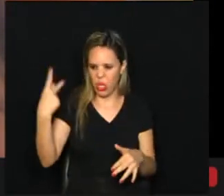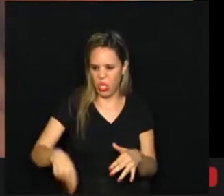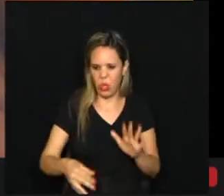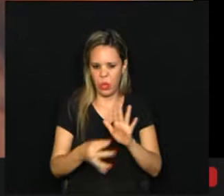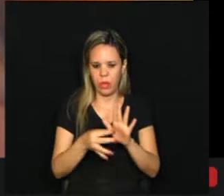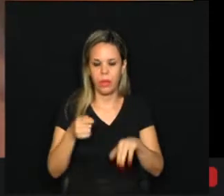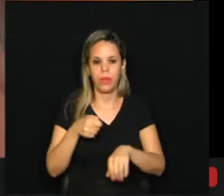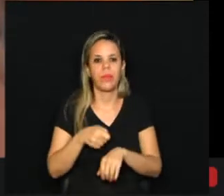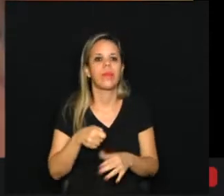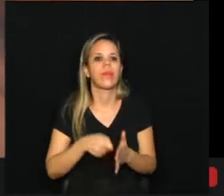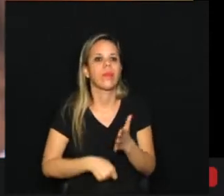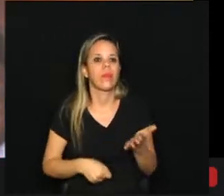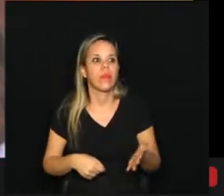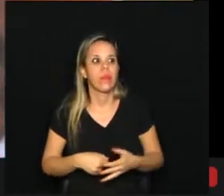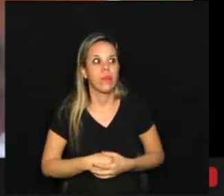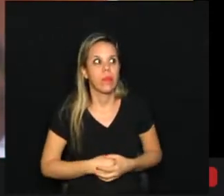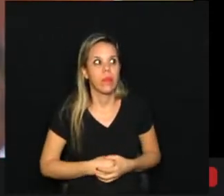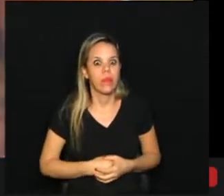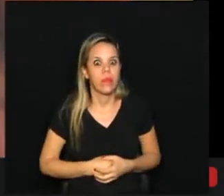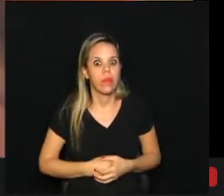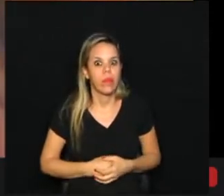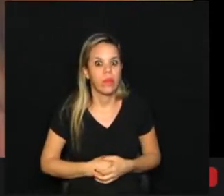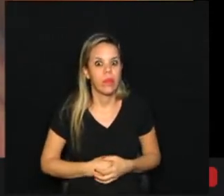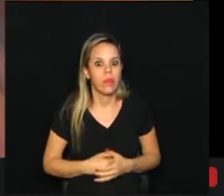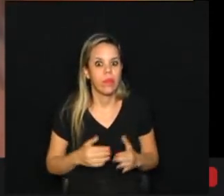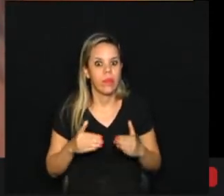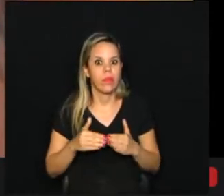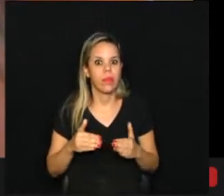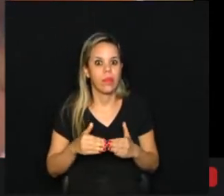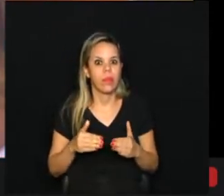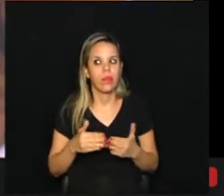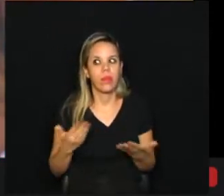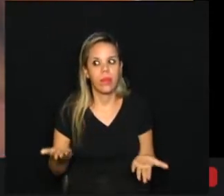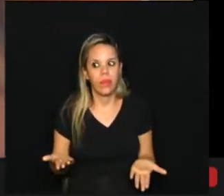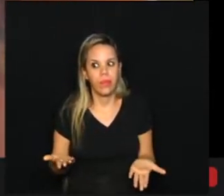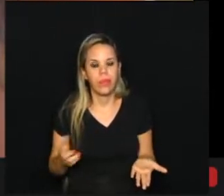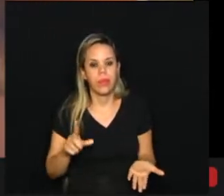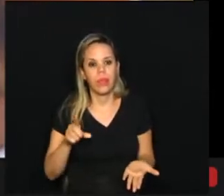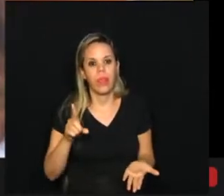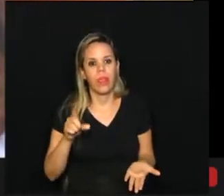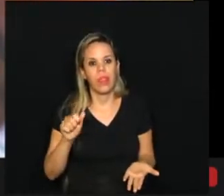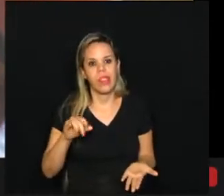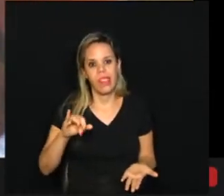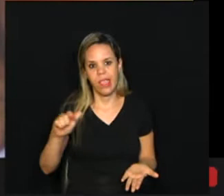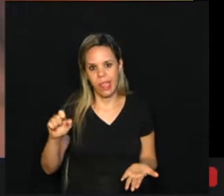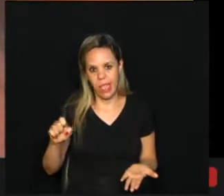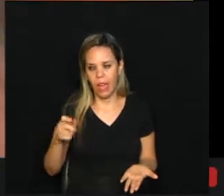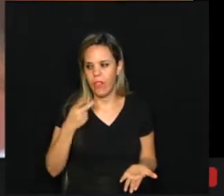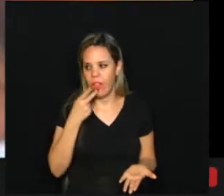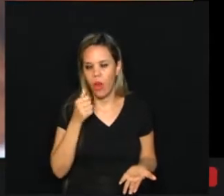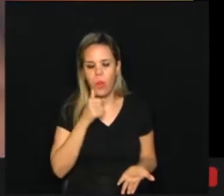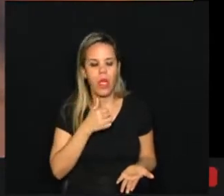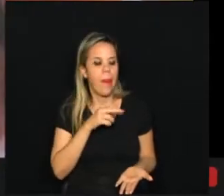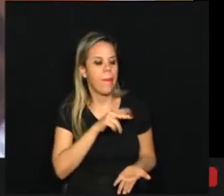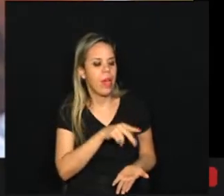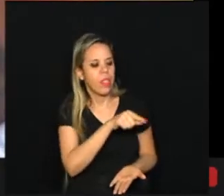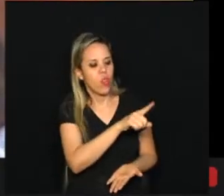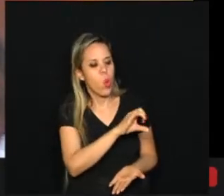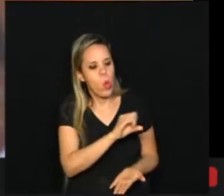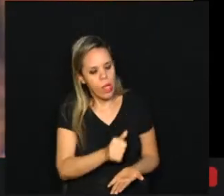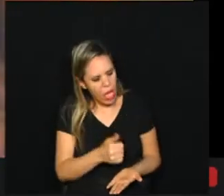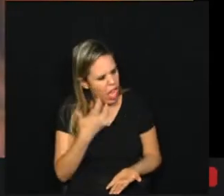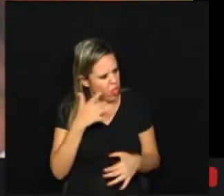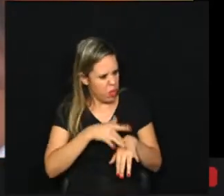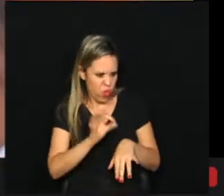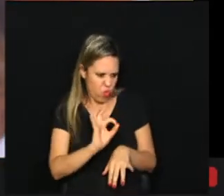pauta dessas, se ela estava de acordo. E aí a Daniele, inclusive, falou que ela não achava